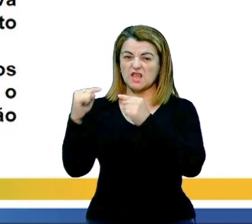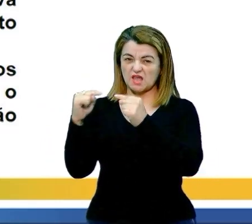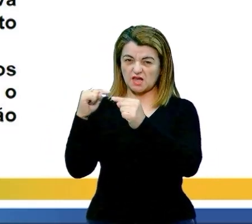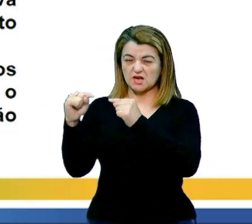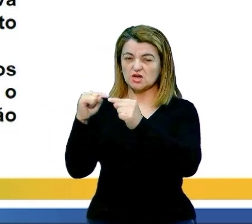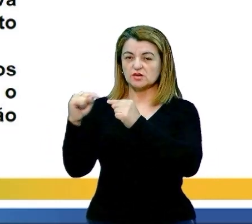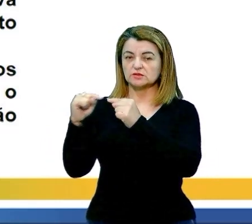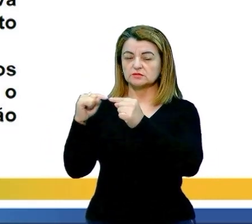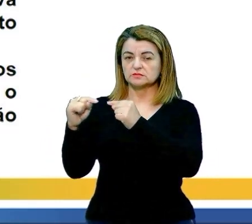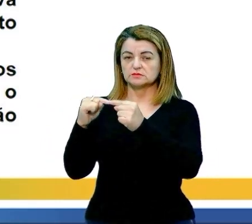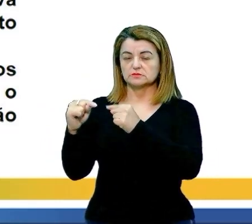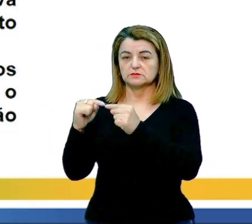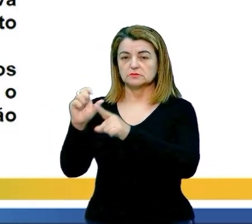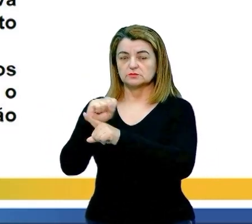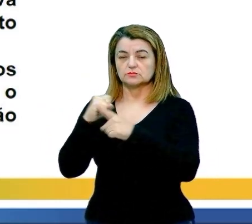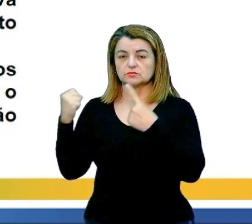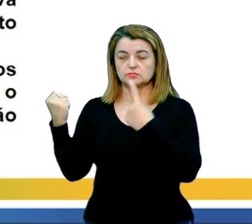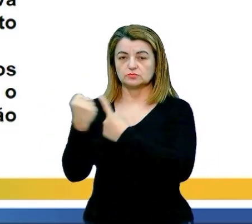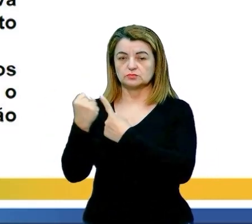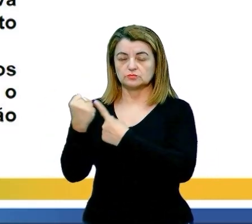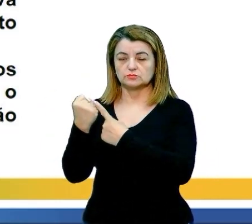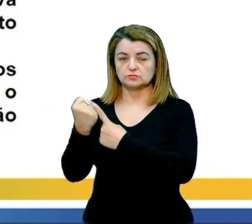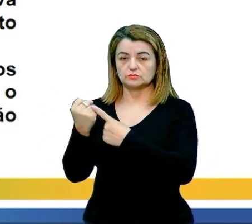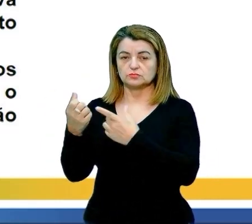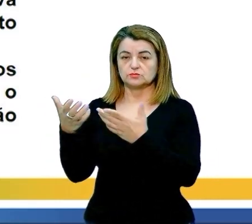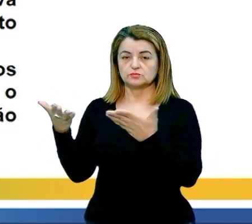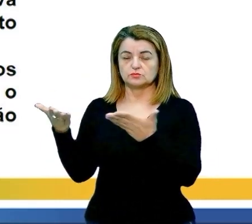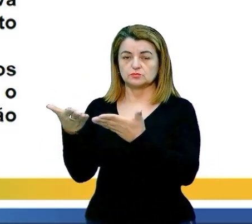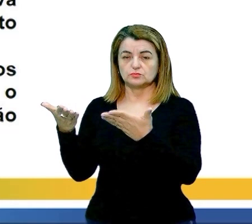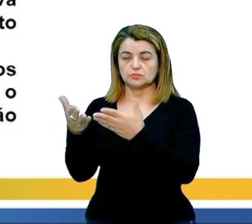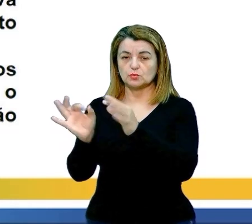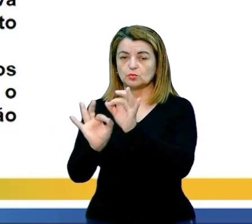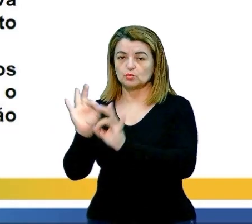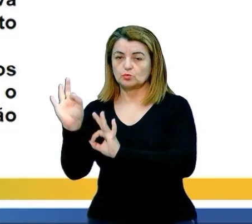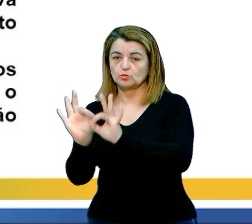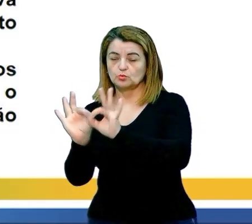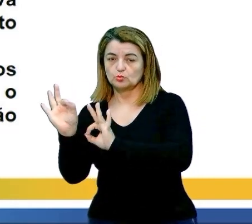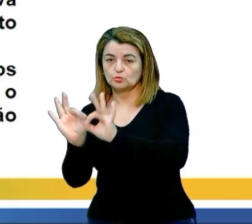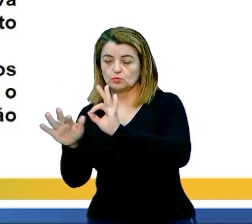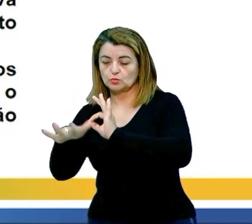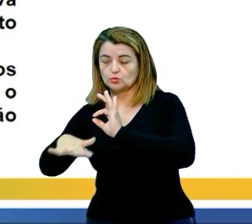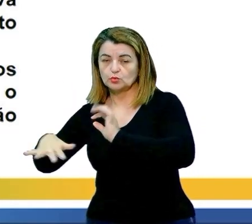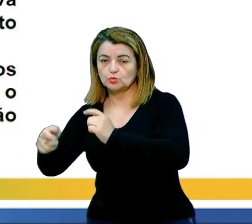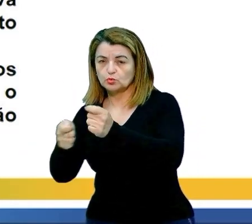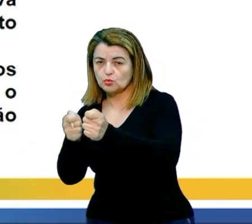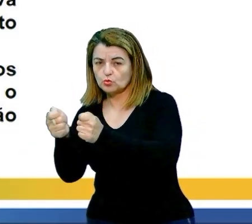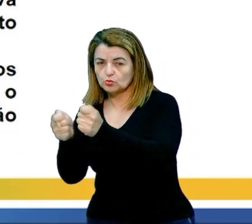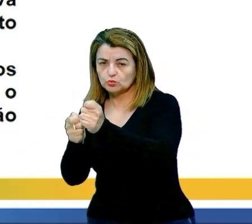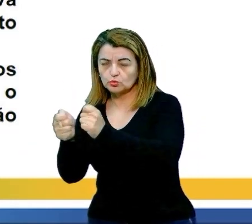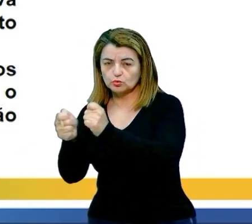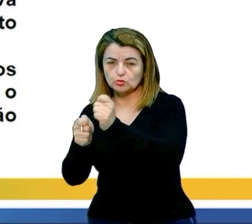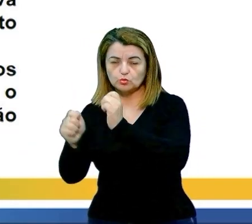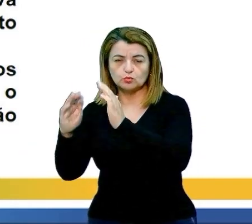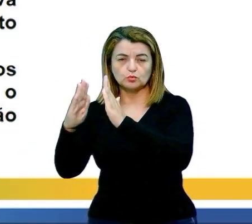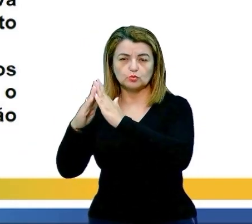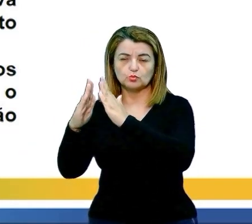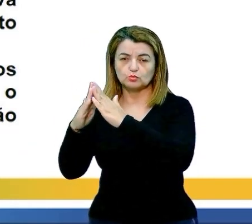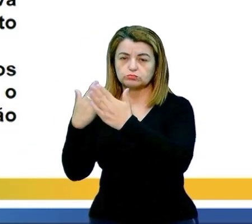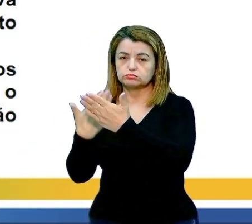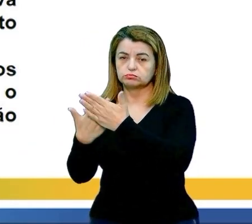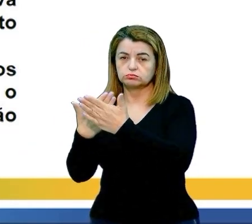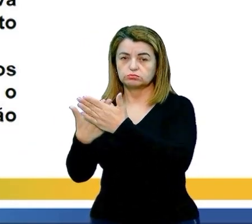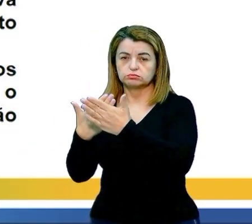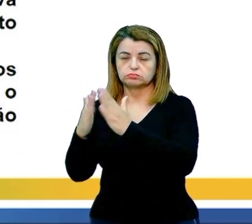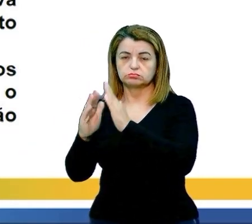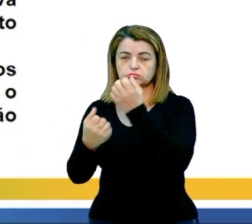sociedade disciplinar que, ao impor tecnologias para a organização do espaço e controle do tempo em escolas, fábricas, prisões,